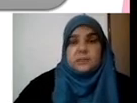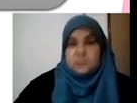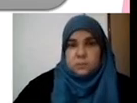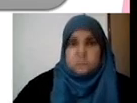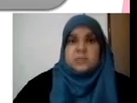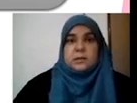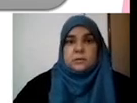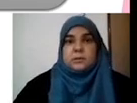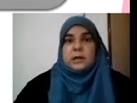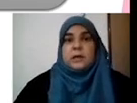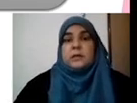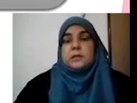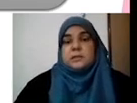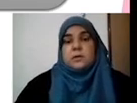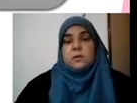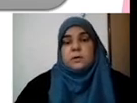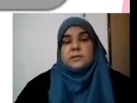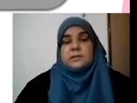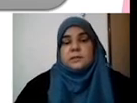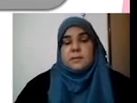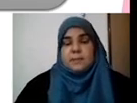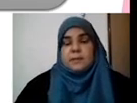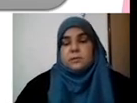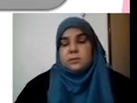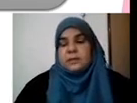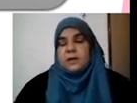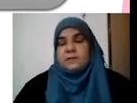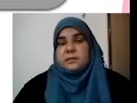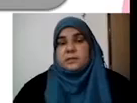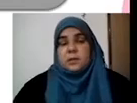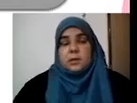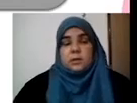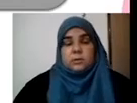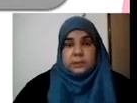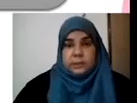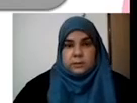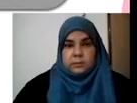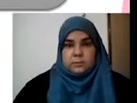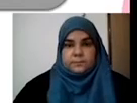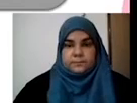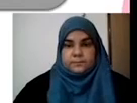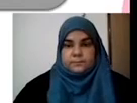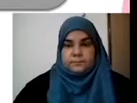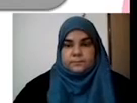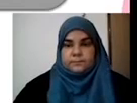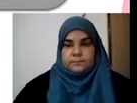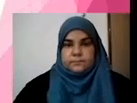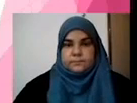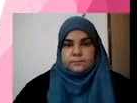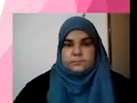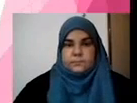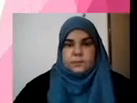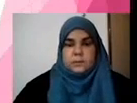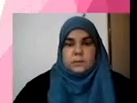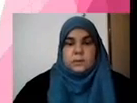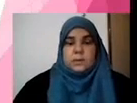mediatriz, ele tem circuncentro, tá? São coisas também notáveis no triângulo.